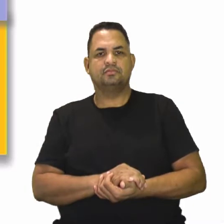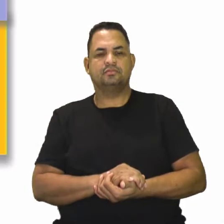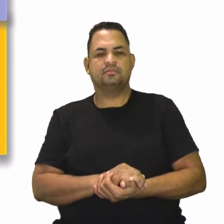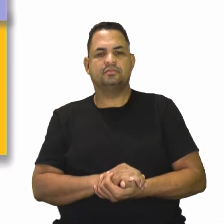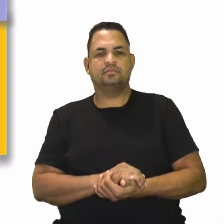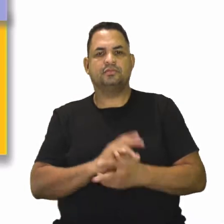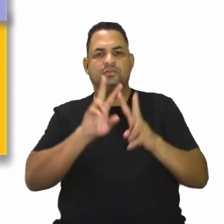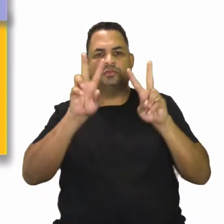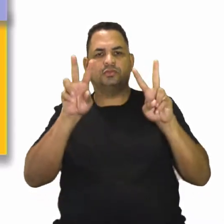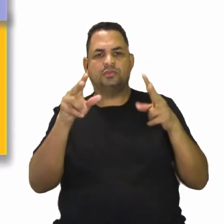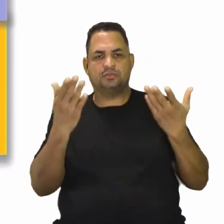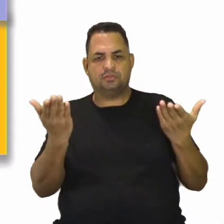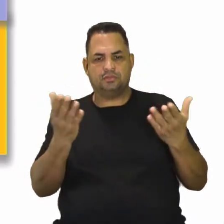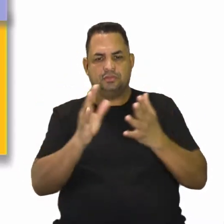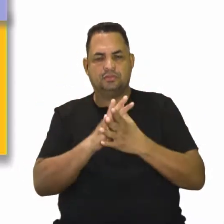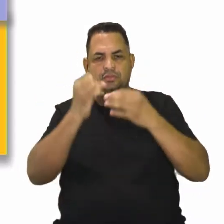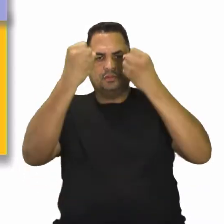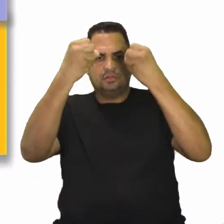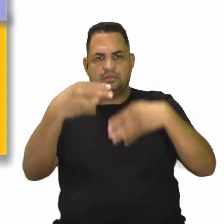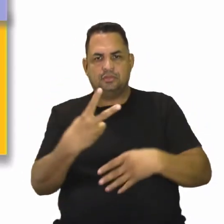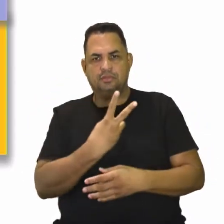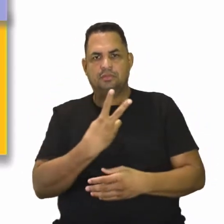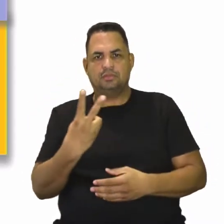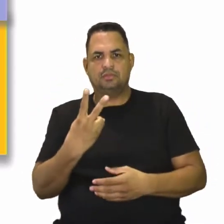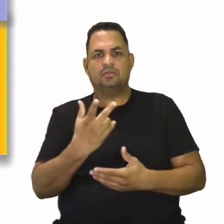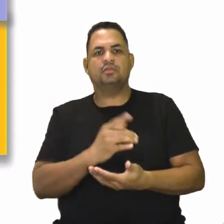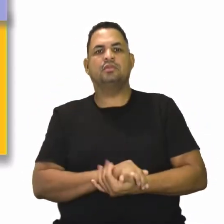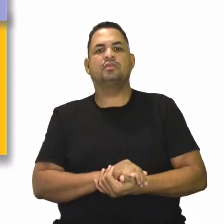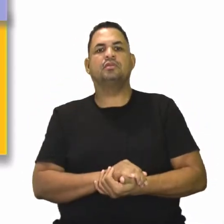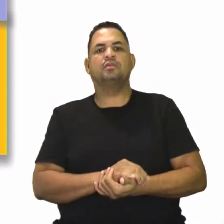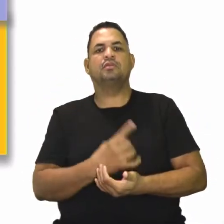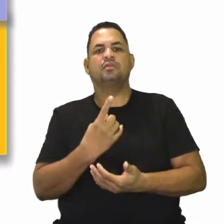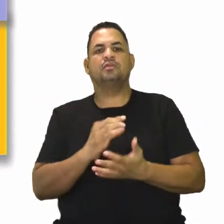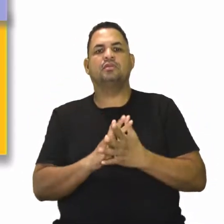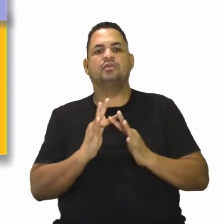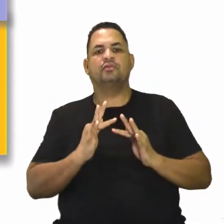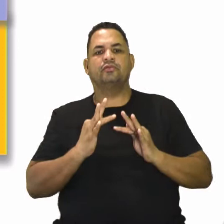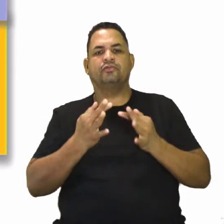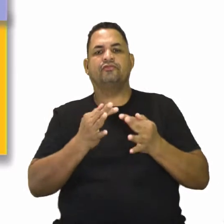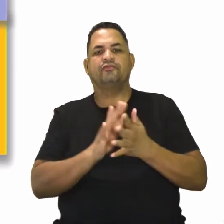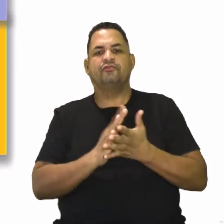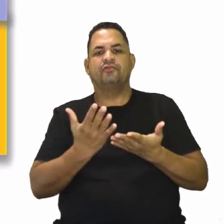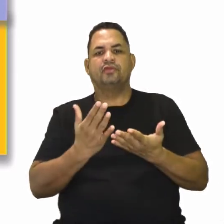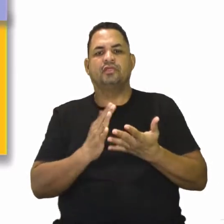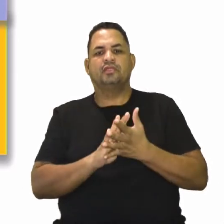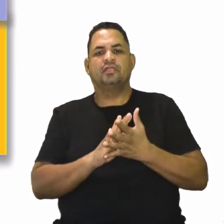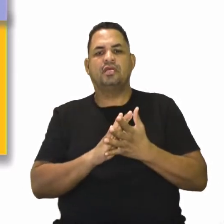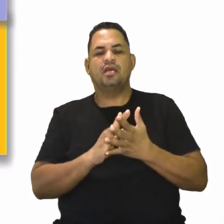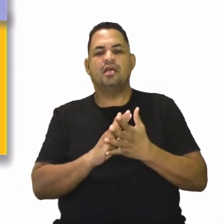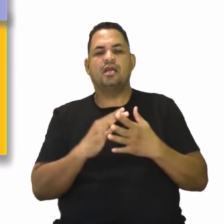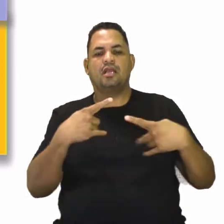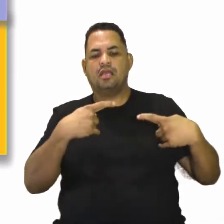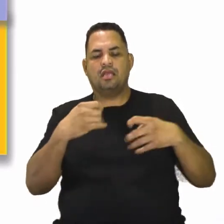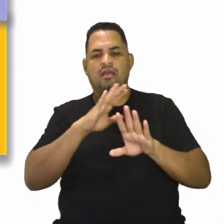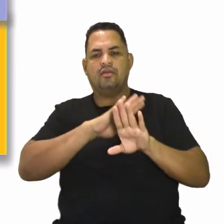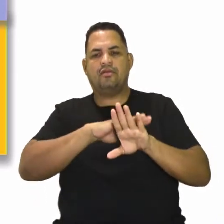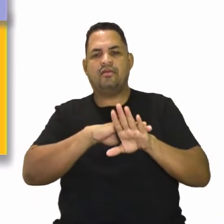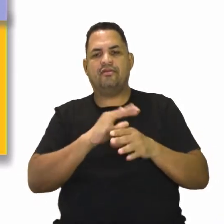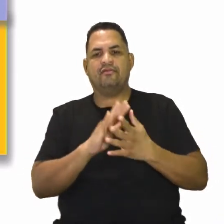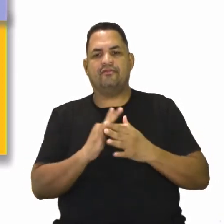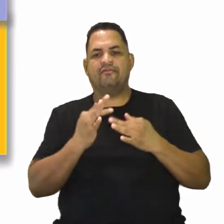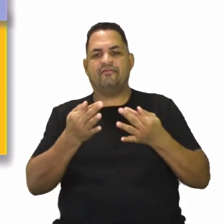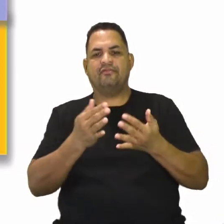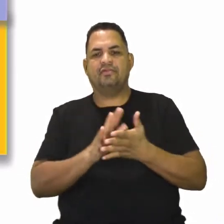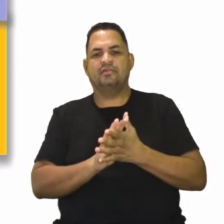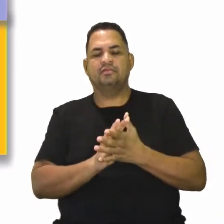O assunto que nós vamos tratar são dois assuntos. Um é o fim da Guerra Fria. A Guerra Fria chega ao fim. E o segundo